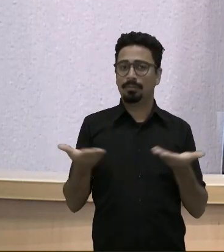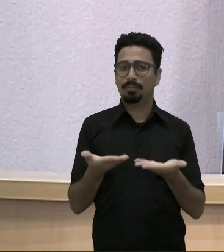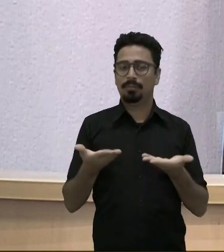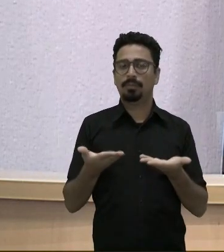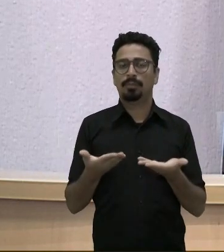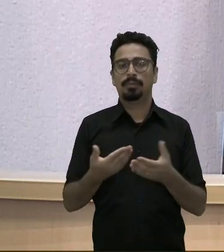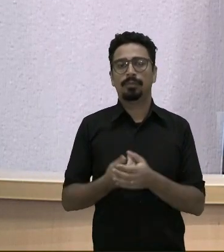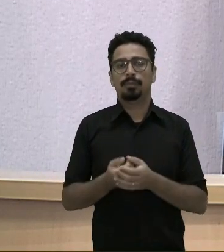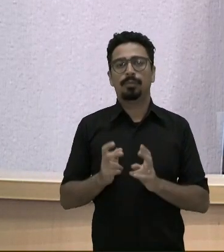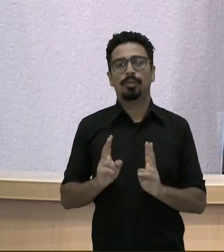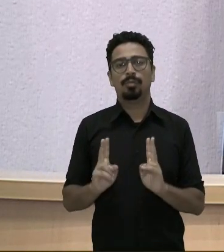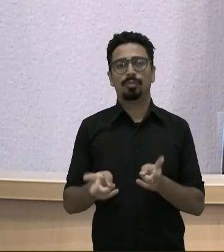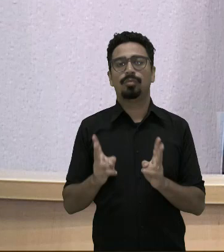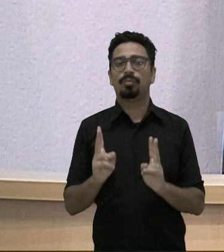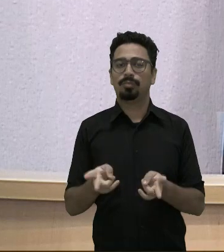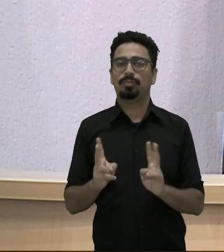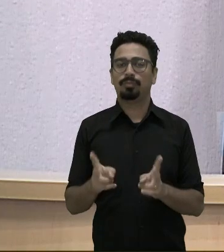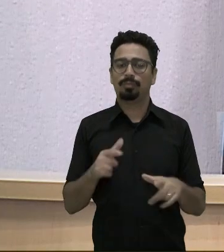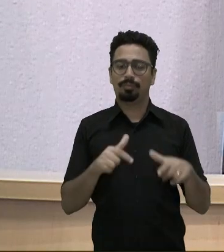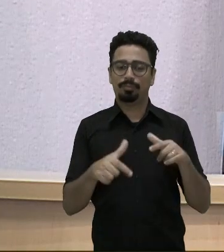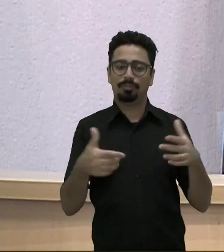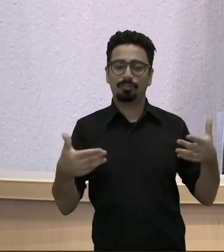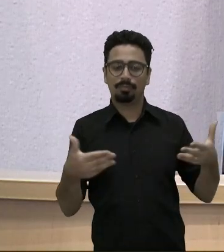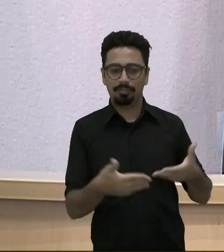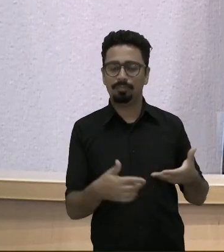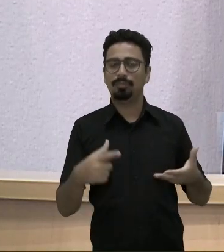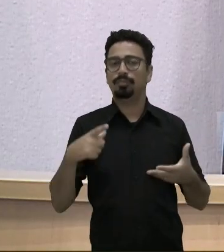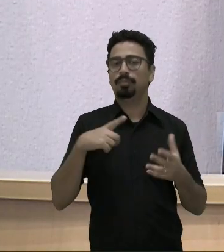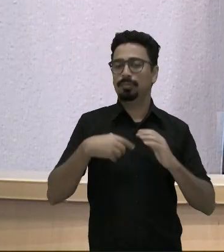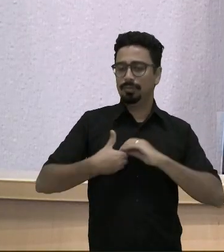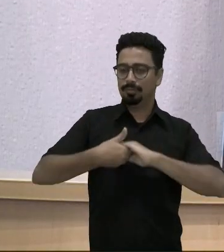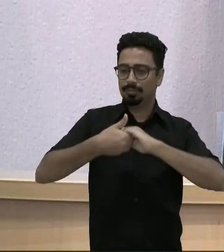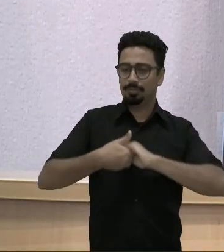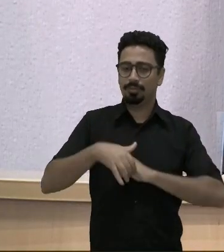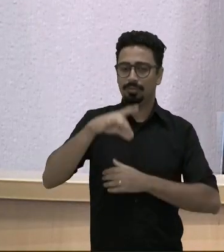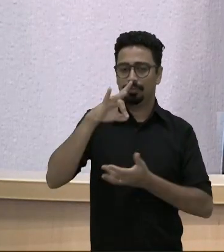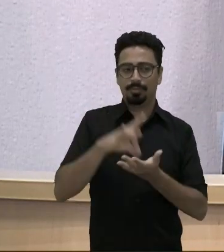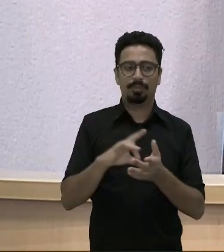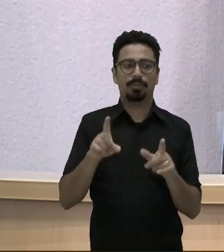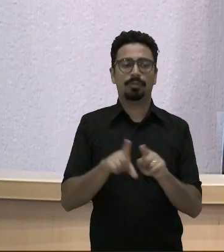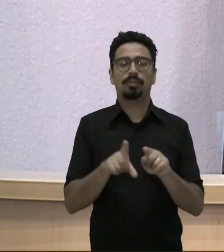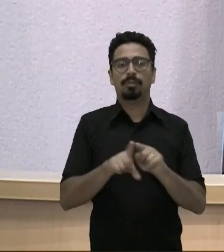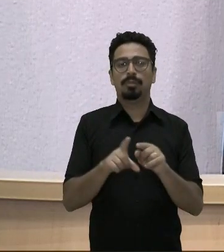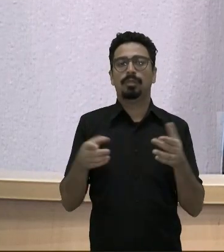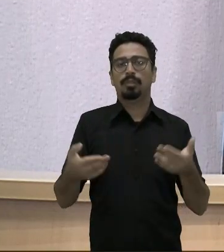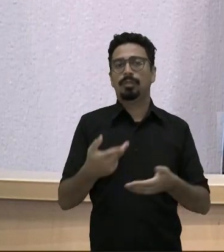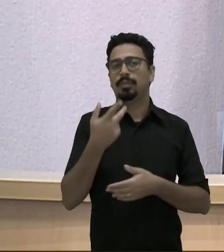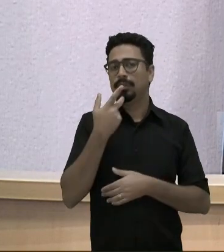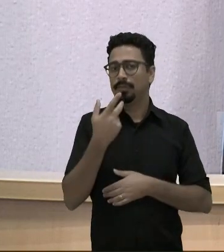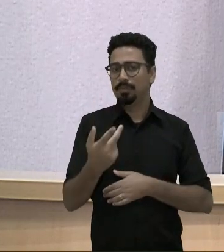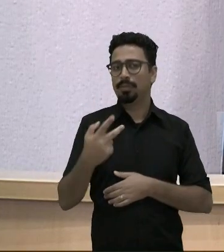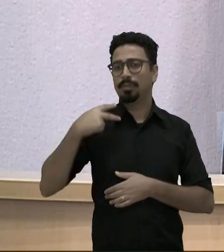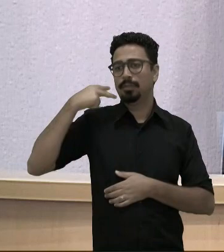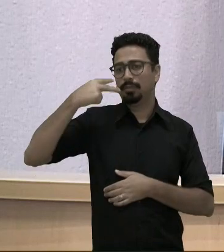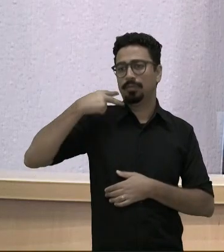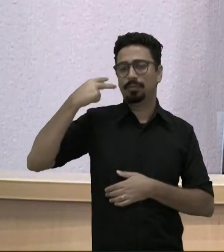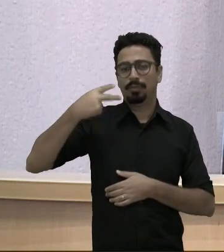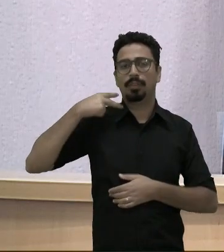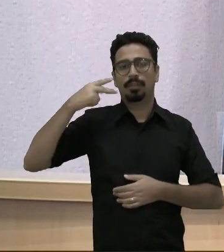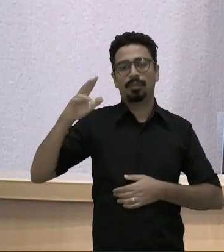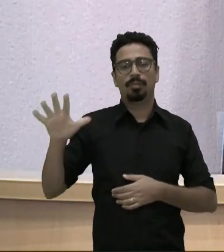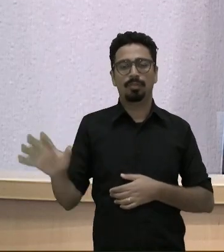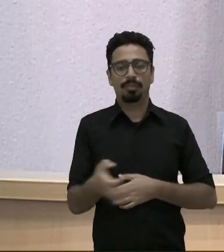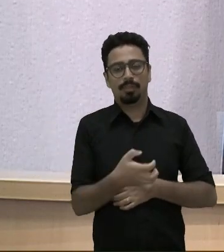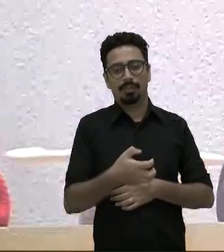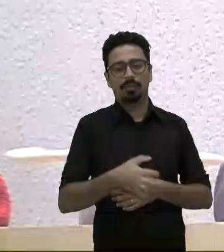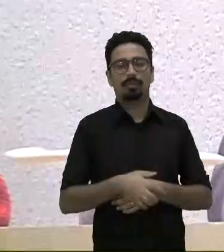a continuidade dos nossos trabalhos, para a passagem e as saudações oficiais, nós anunciamos a palavra do excelentíssimo senhor vereador Adriano Coletor Tigrão.